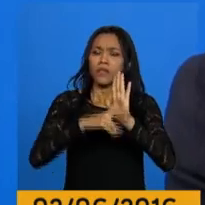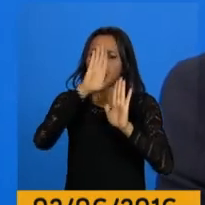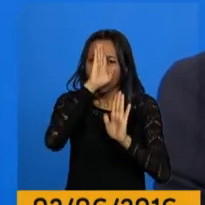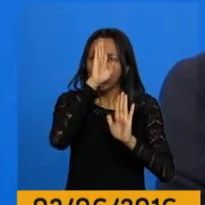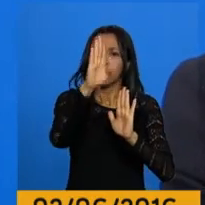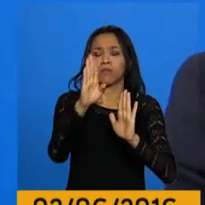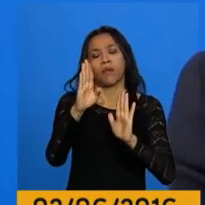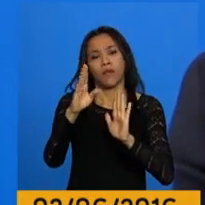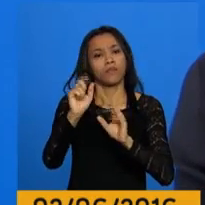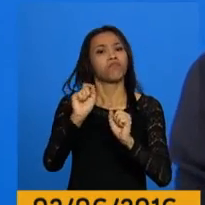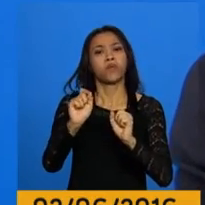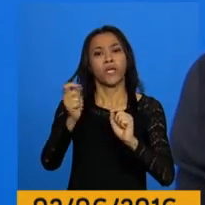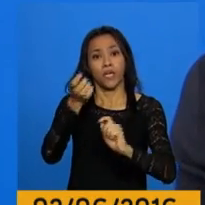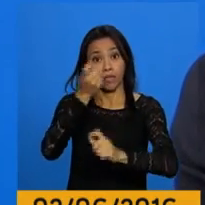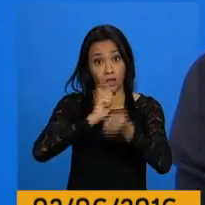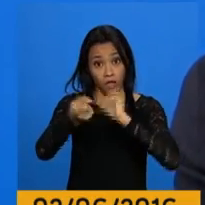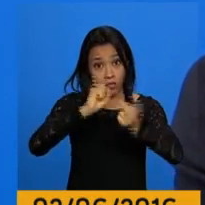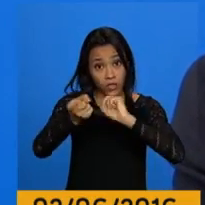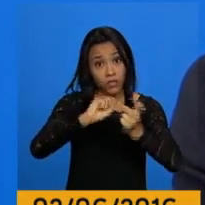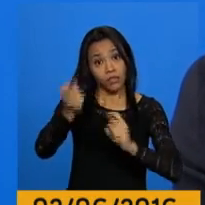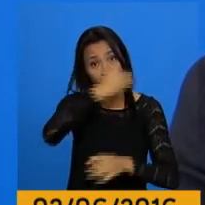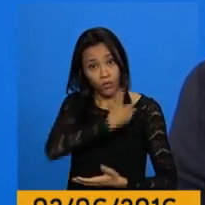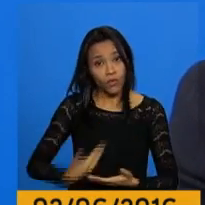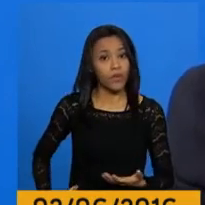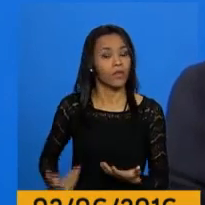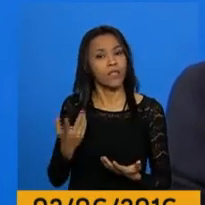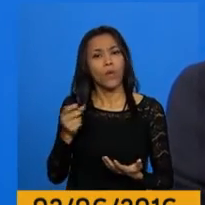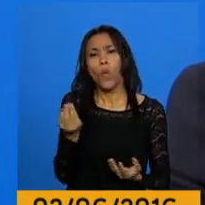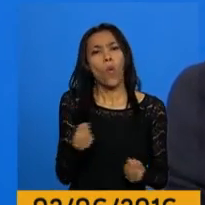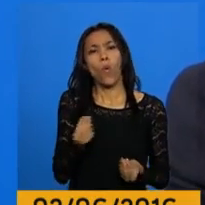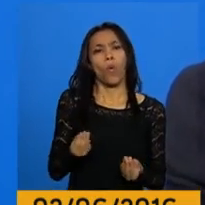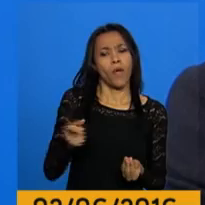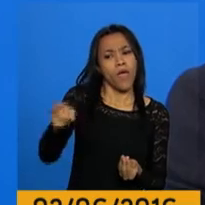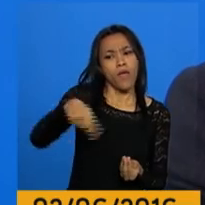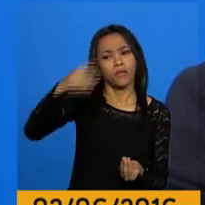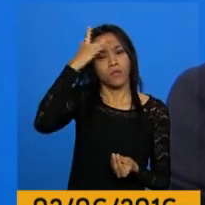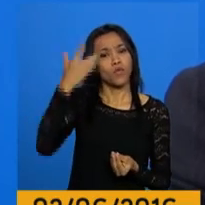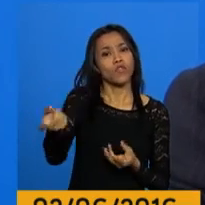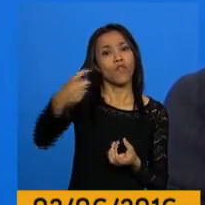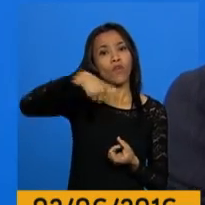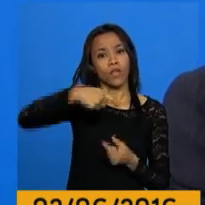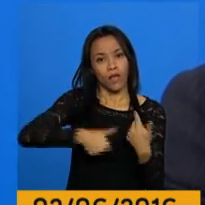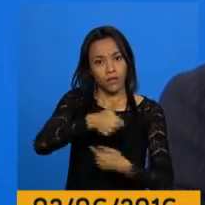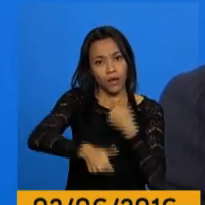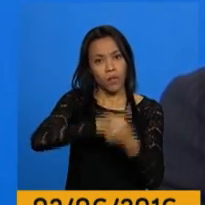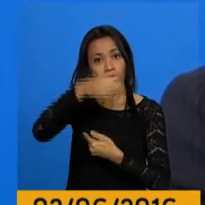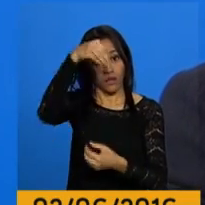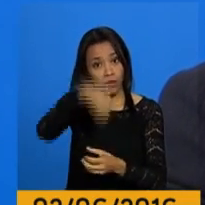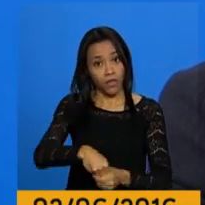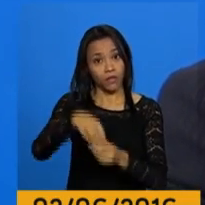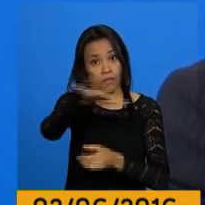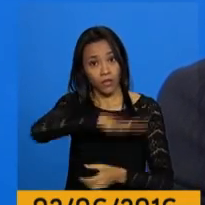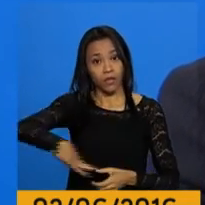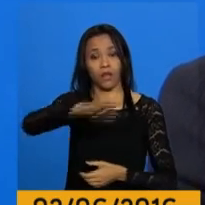aqueles princípios, em que condições poderão essas pessoas jurídicas voltar a trabalhar com o setor público? Esse que é o desafio. Que